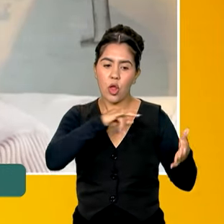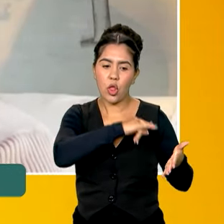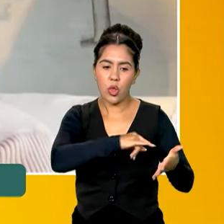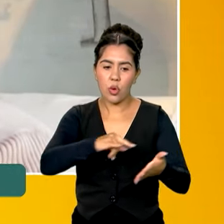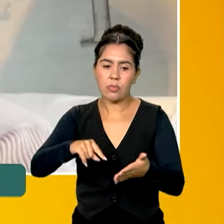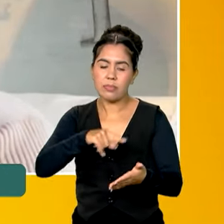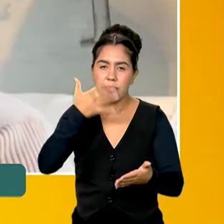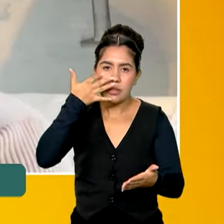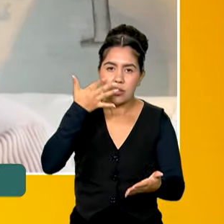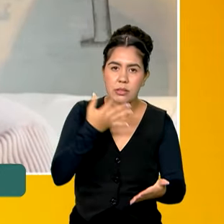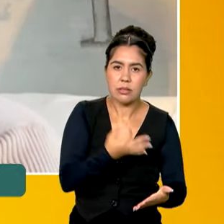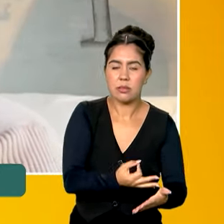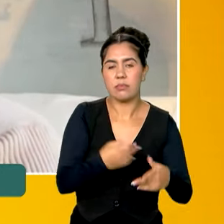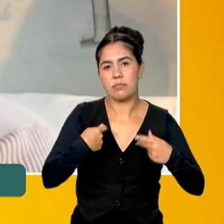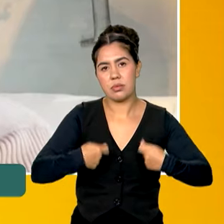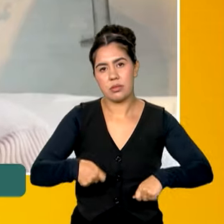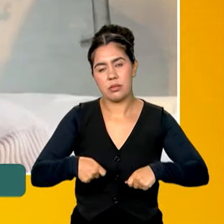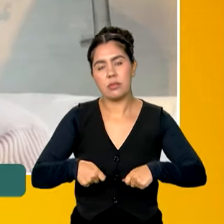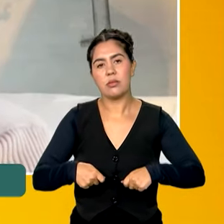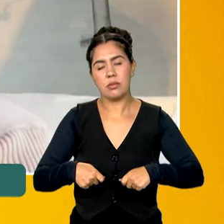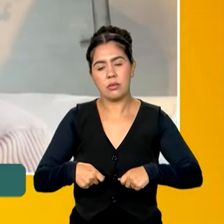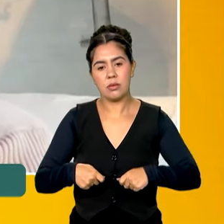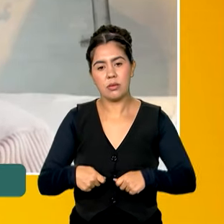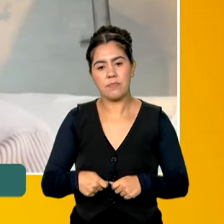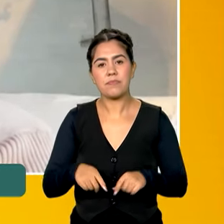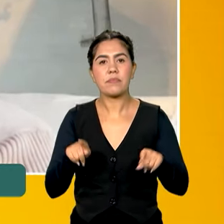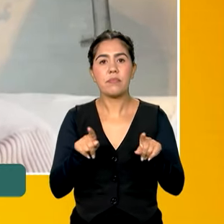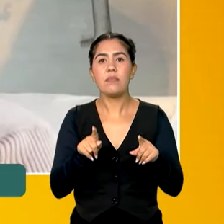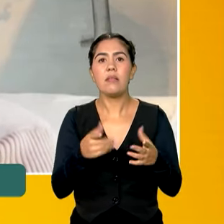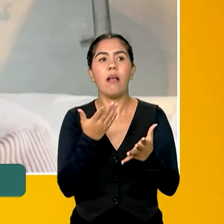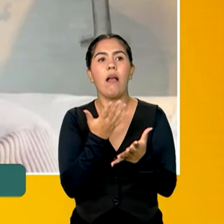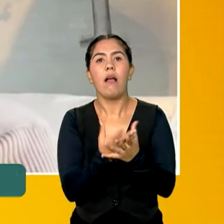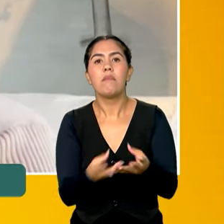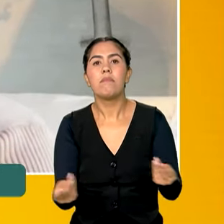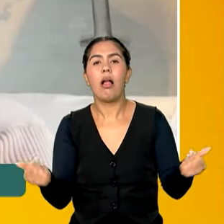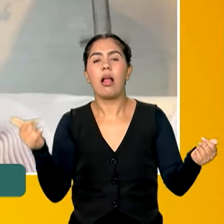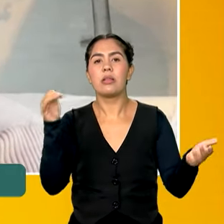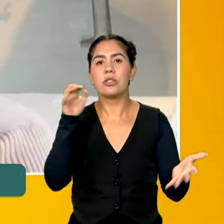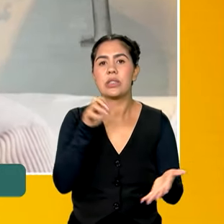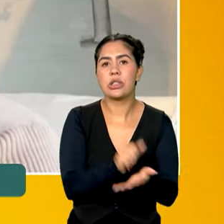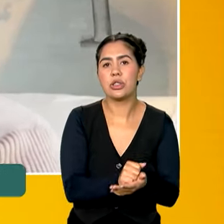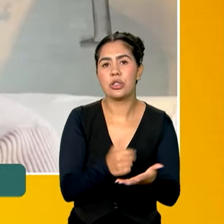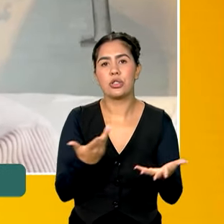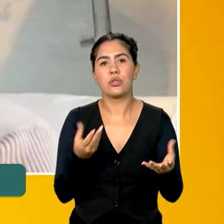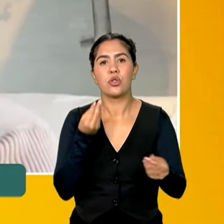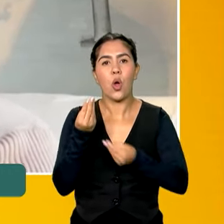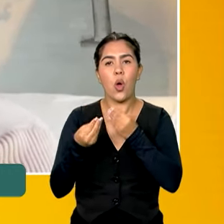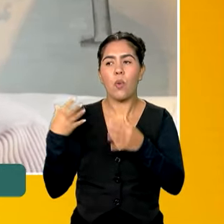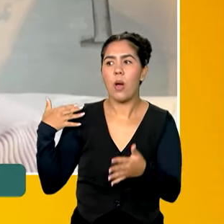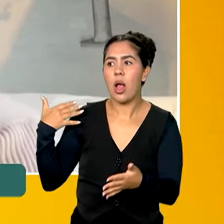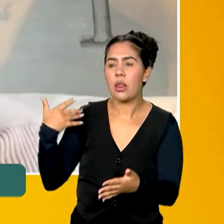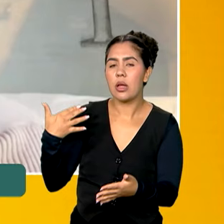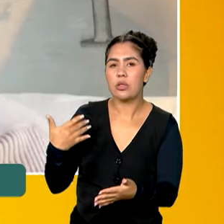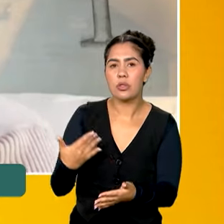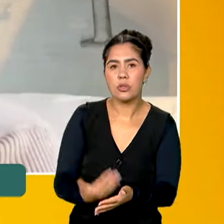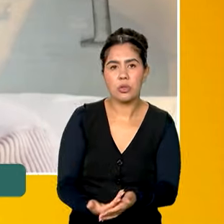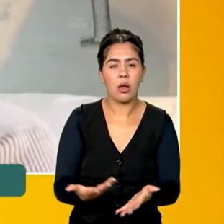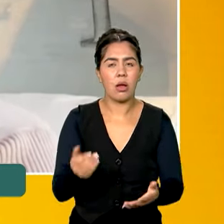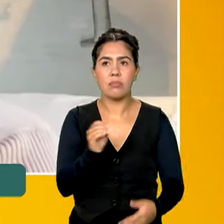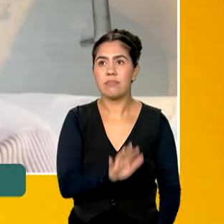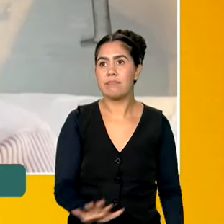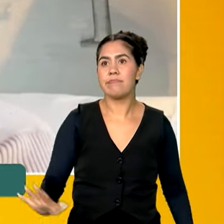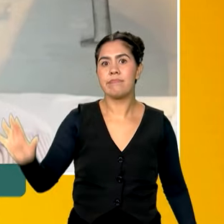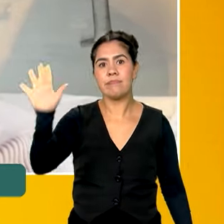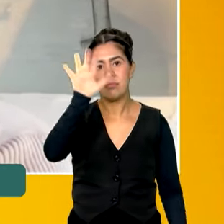tanto cuidado. Porque senão a gente perderia os registros da própria trajetória do país como um todo.